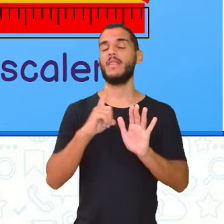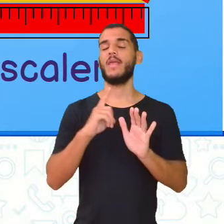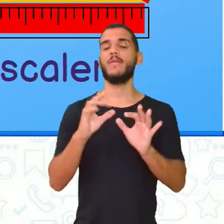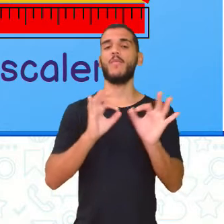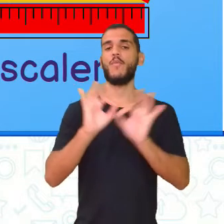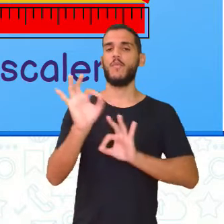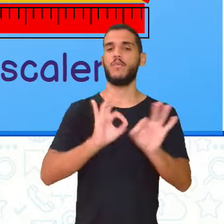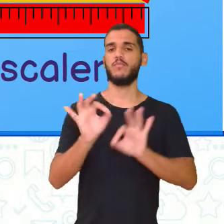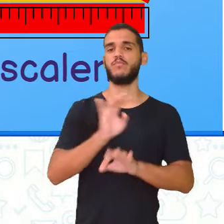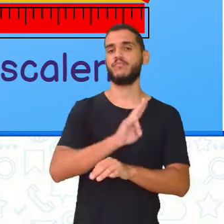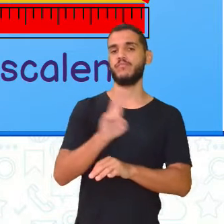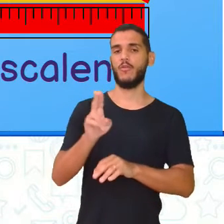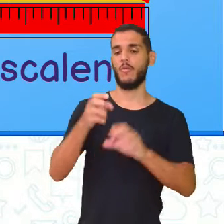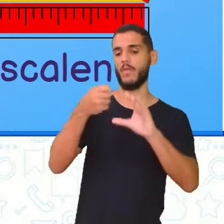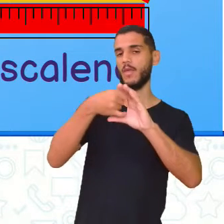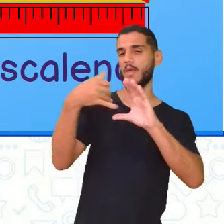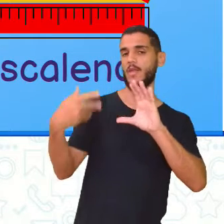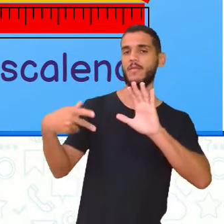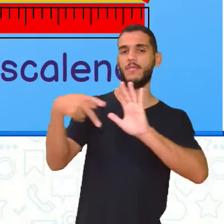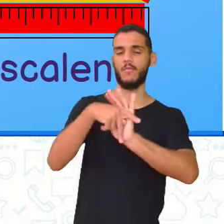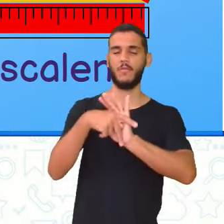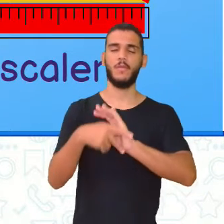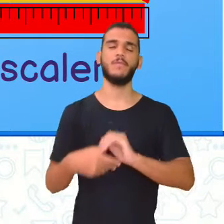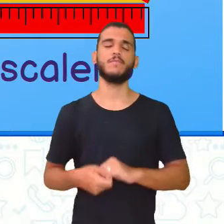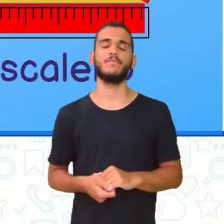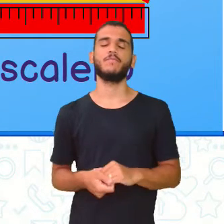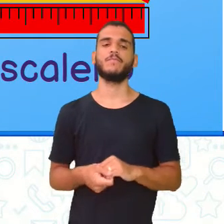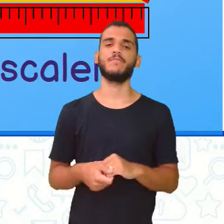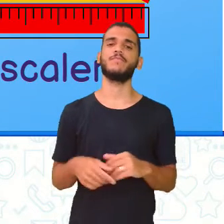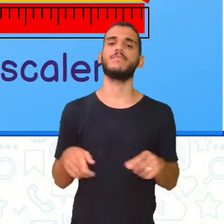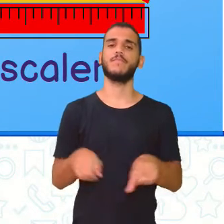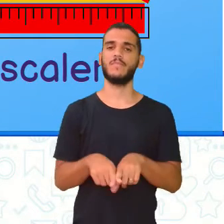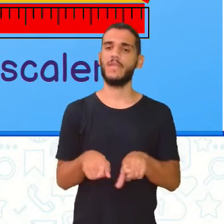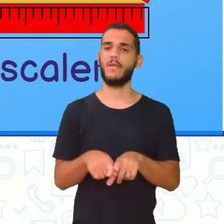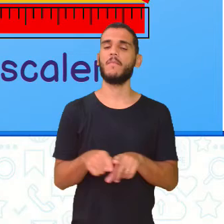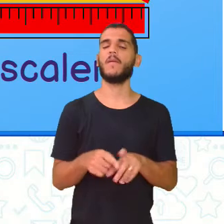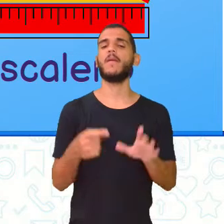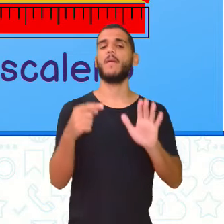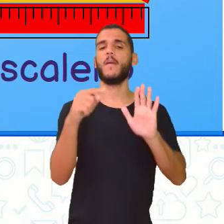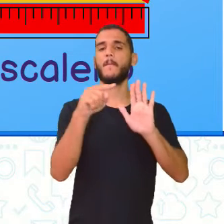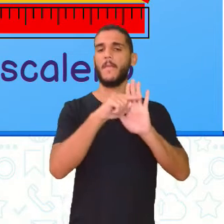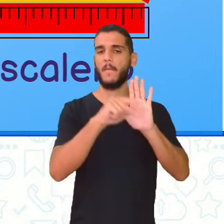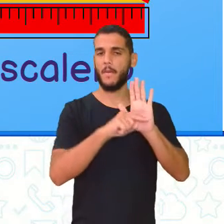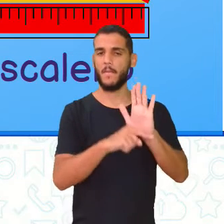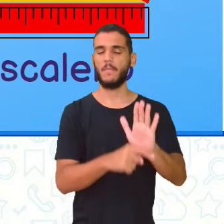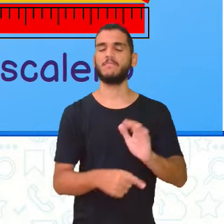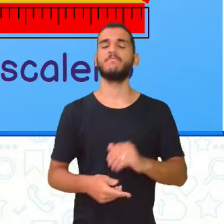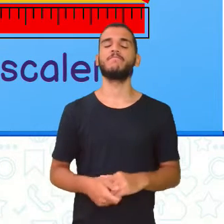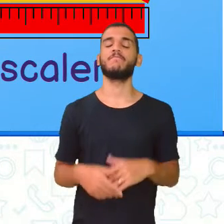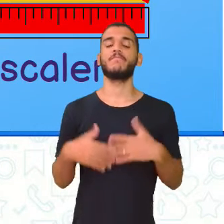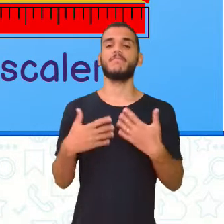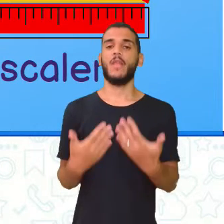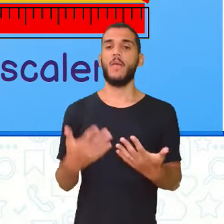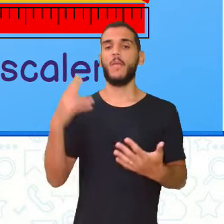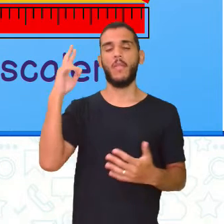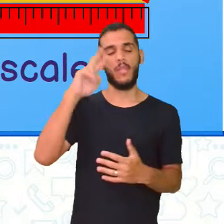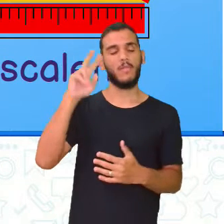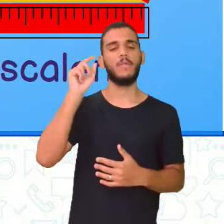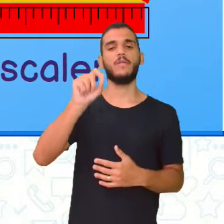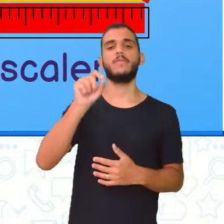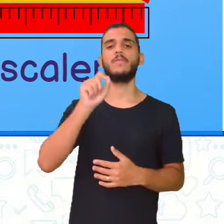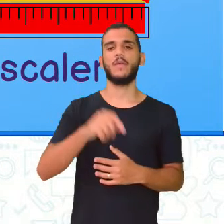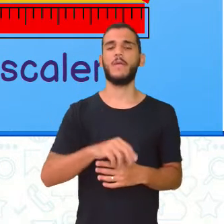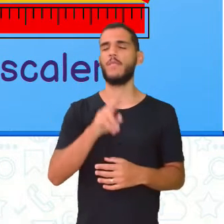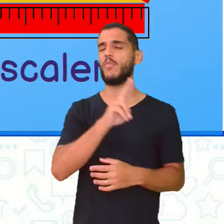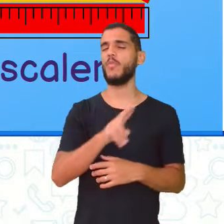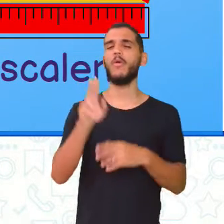às características dele, certo? As propriedades, como queira. Lembrando que o nome